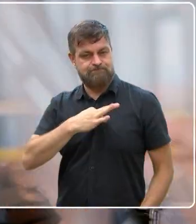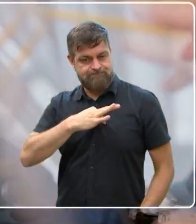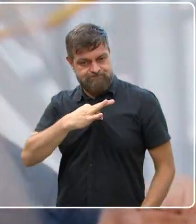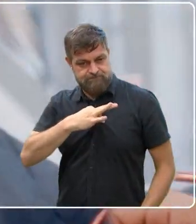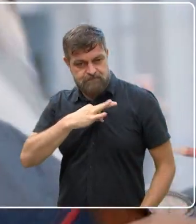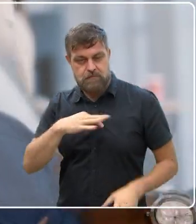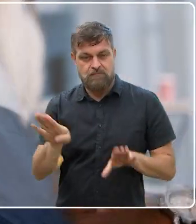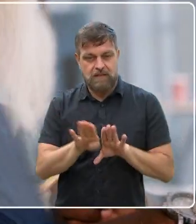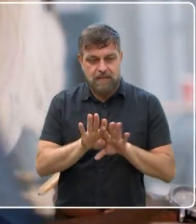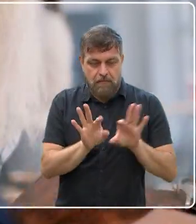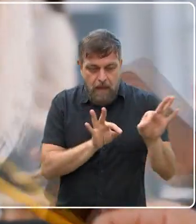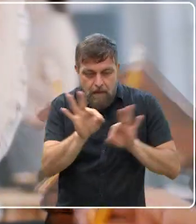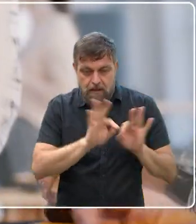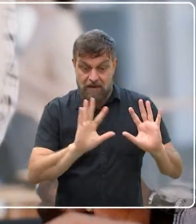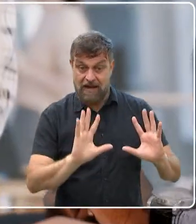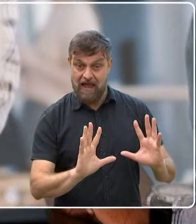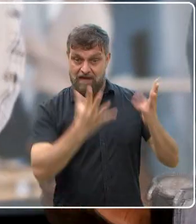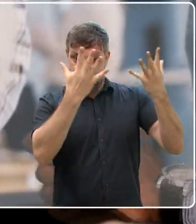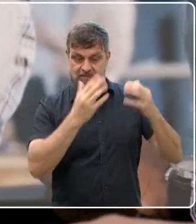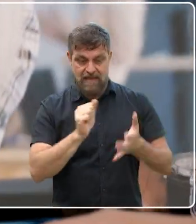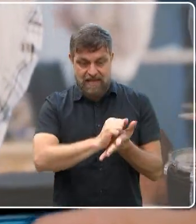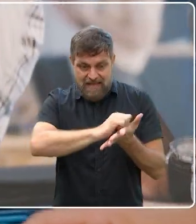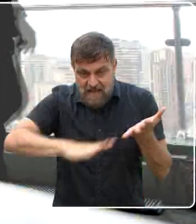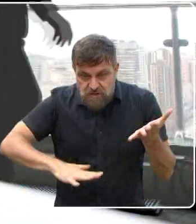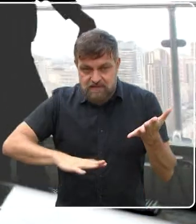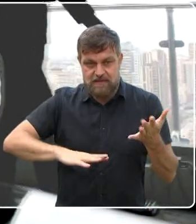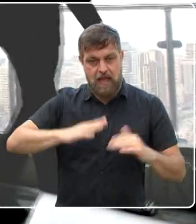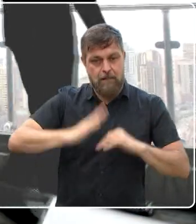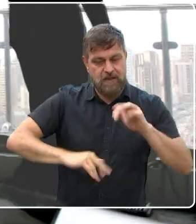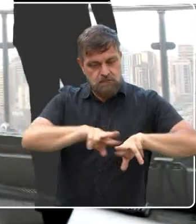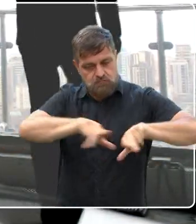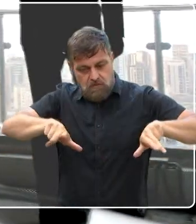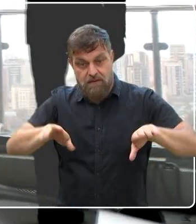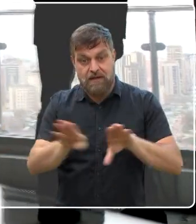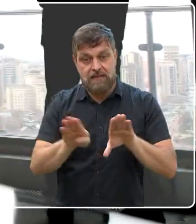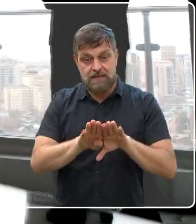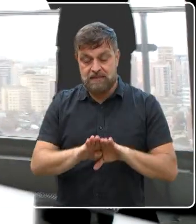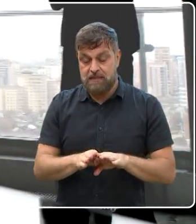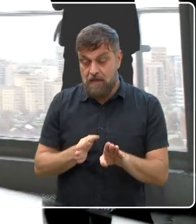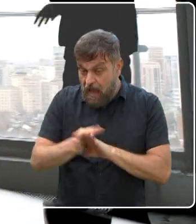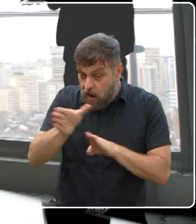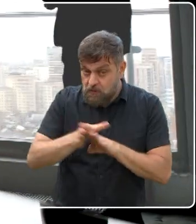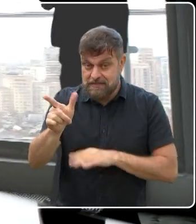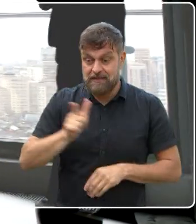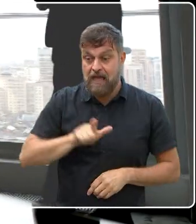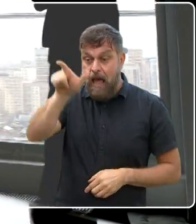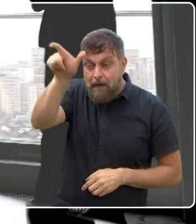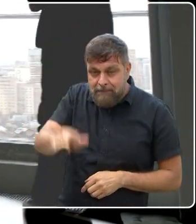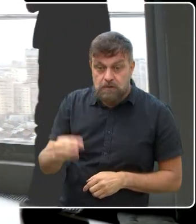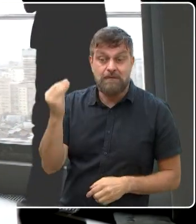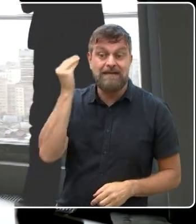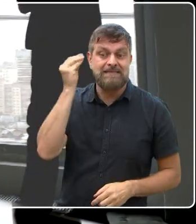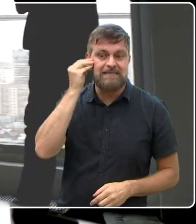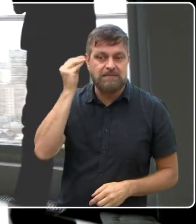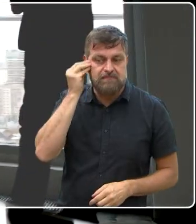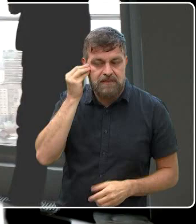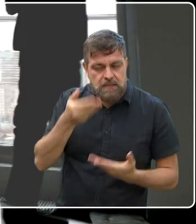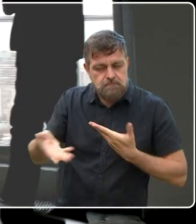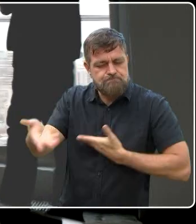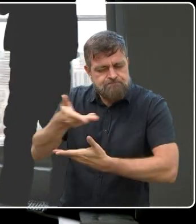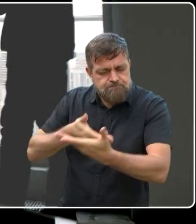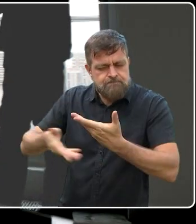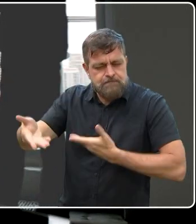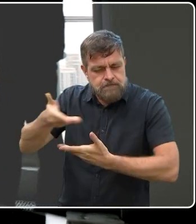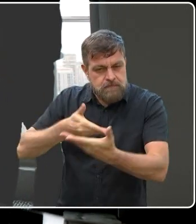na organização de eventos e outras atividades. É recomendado também aprender com quem já tem experiência.